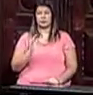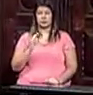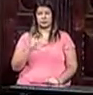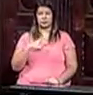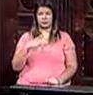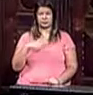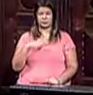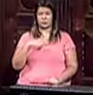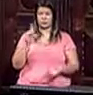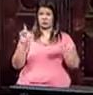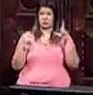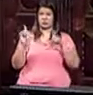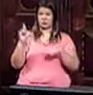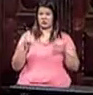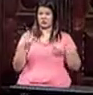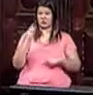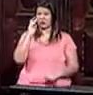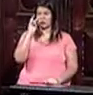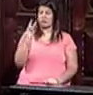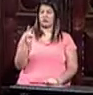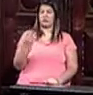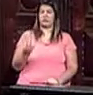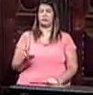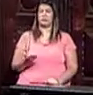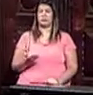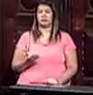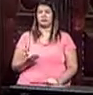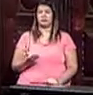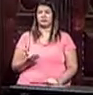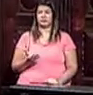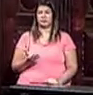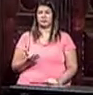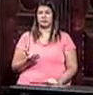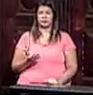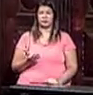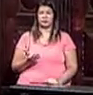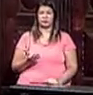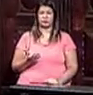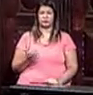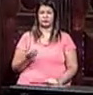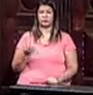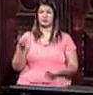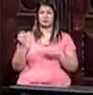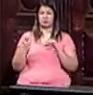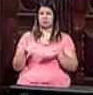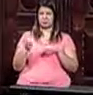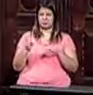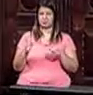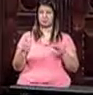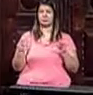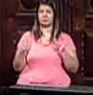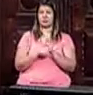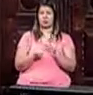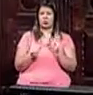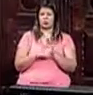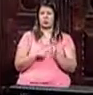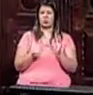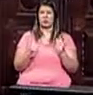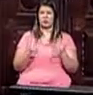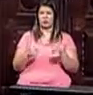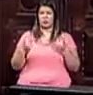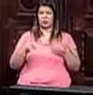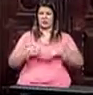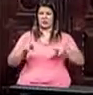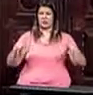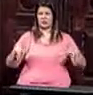Mas pelo noticiário que eu vejo, né, fora a entrada da droga, da arma para fazer, aí vamos falar